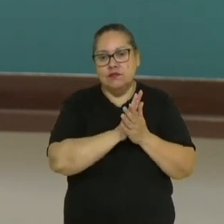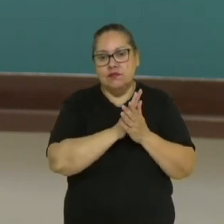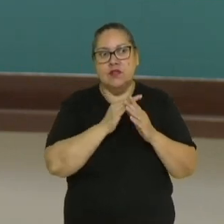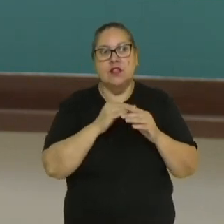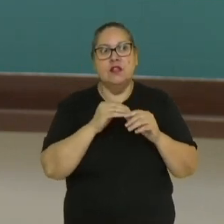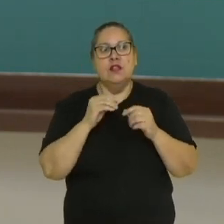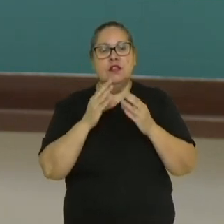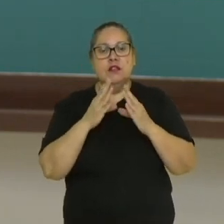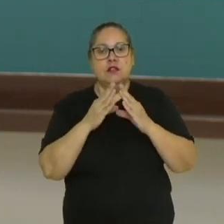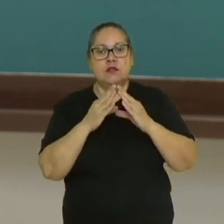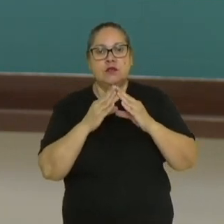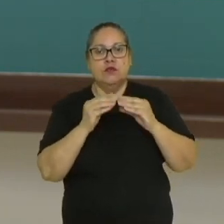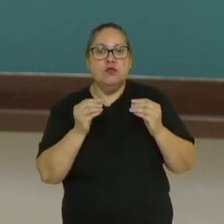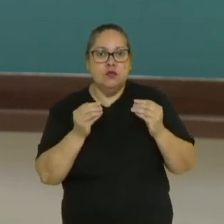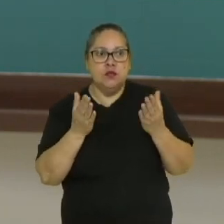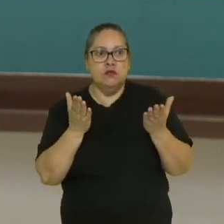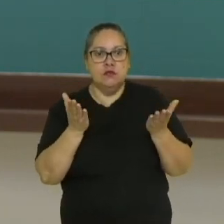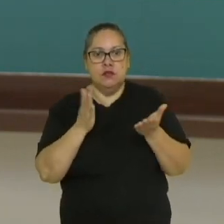ela vai